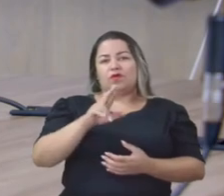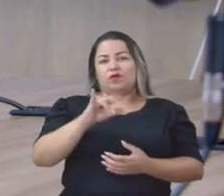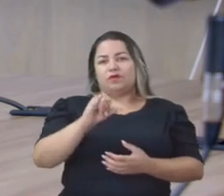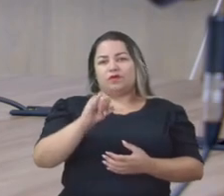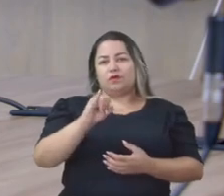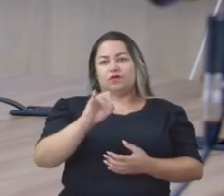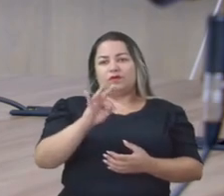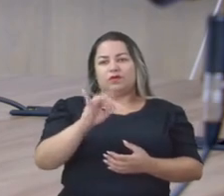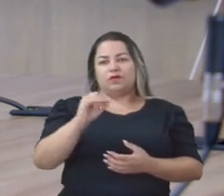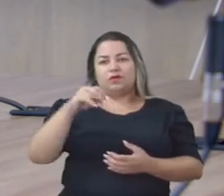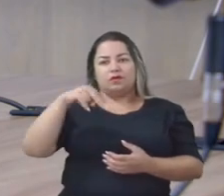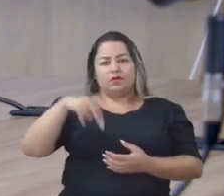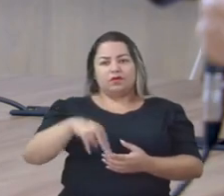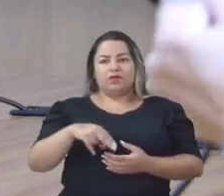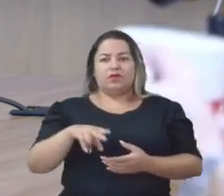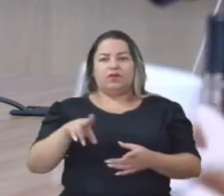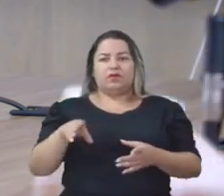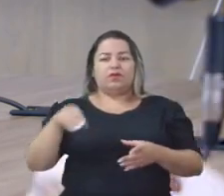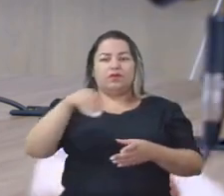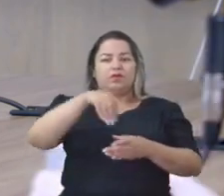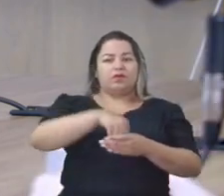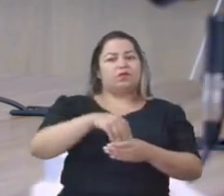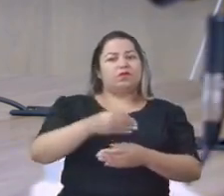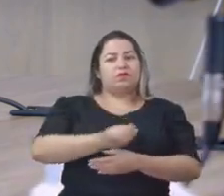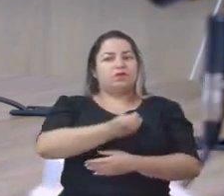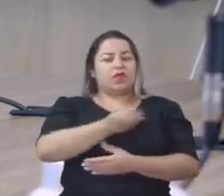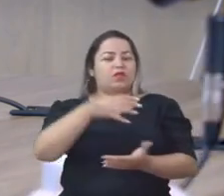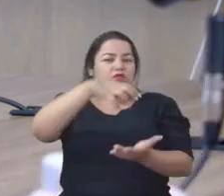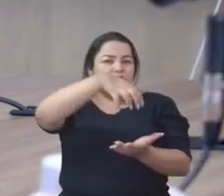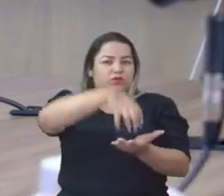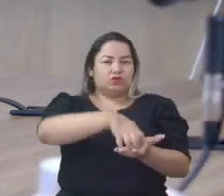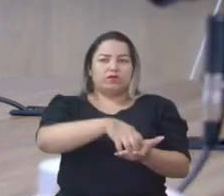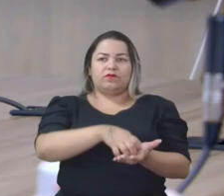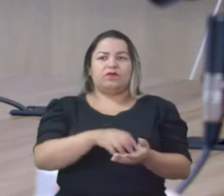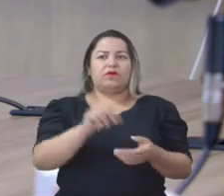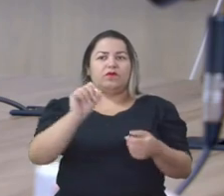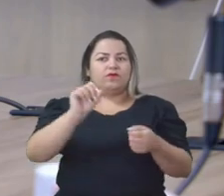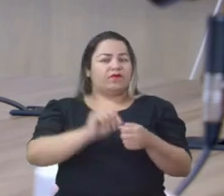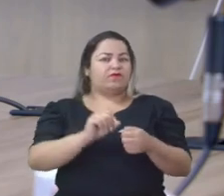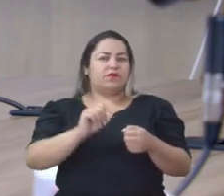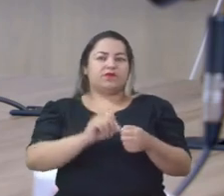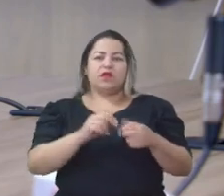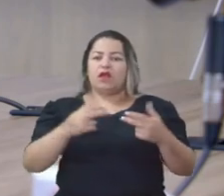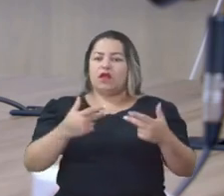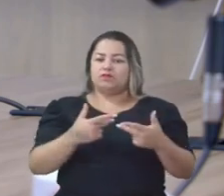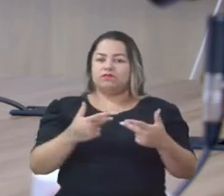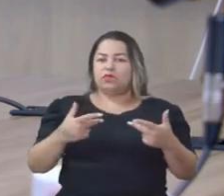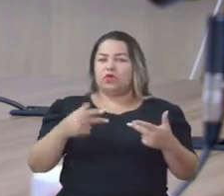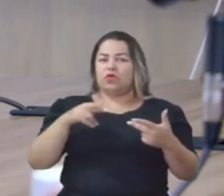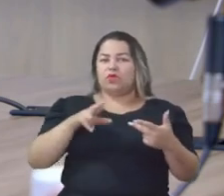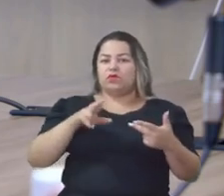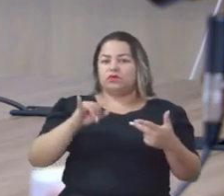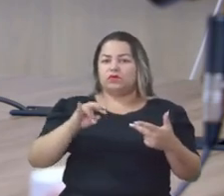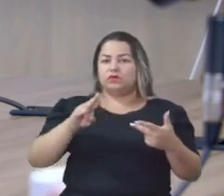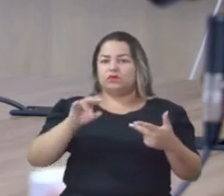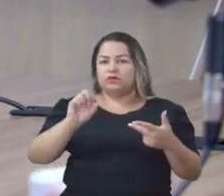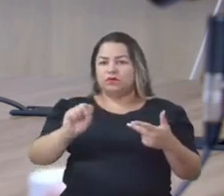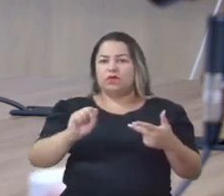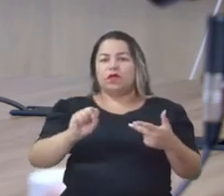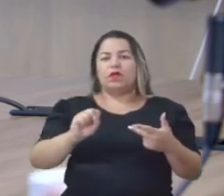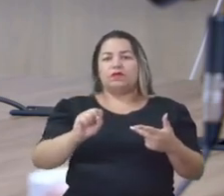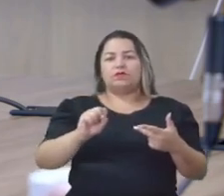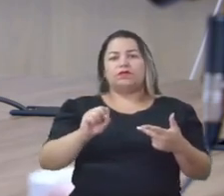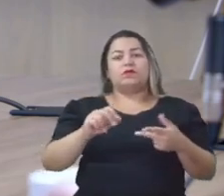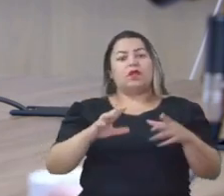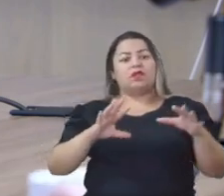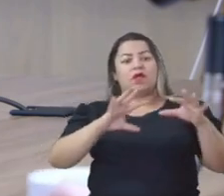no território a todo momento, mas quando é importante eu estou lá, né? Seja para fazer os rituais, seja para fazer as coisas ligadas ao meu povo. E